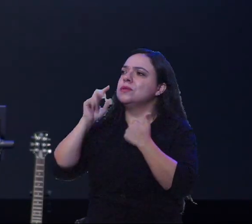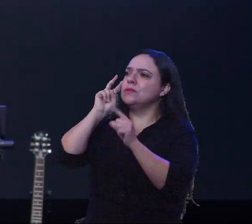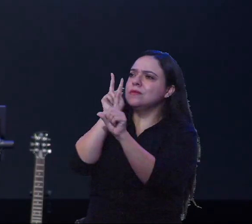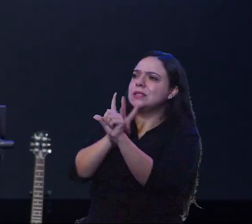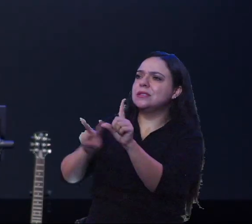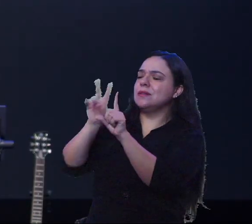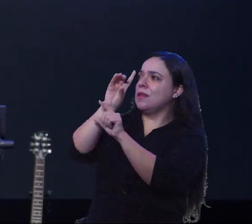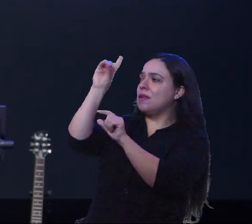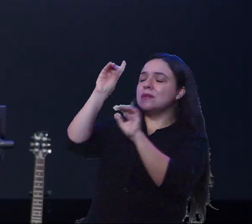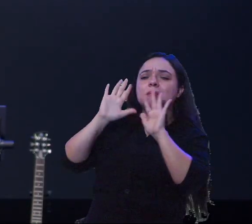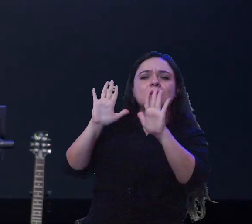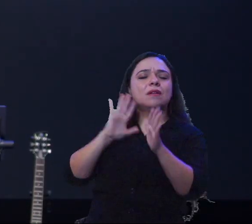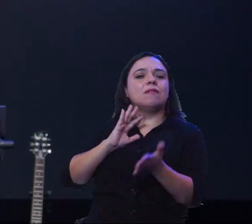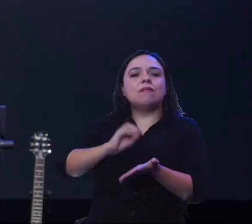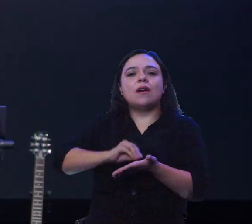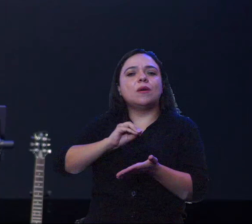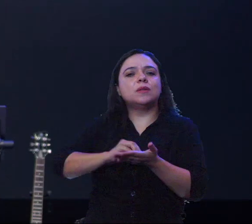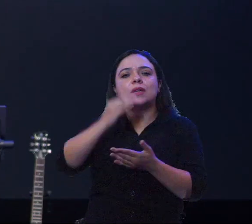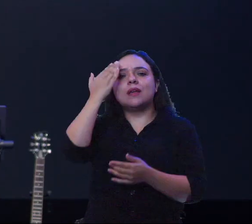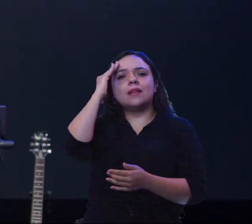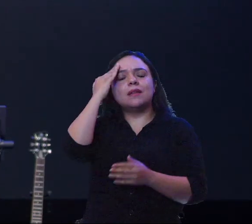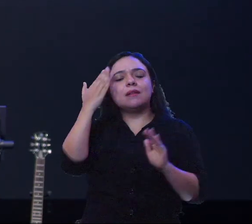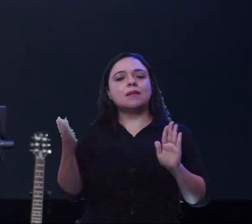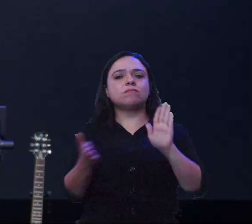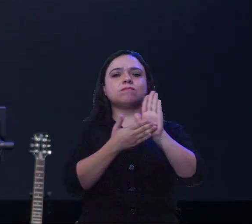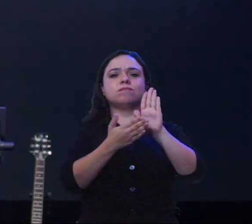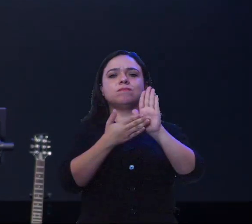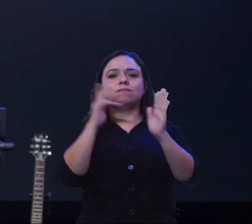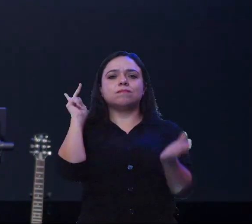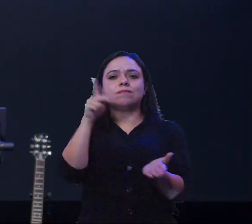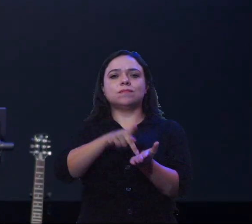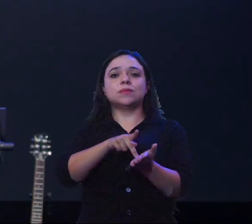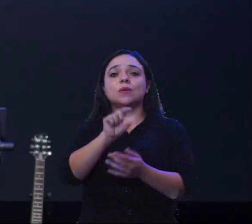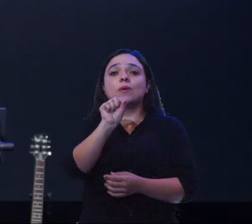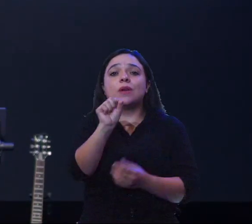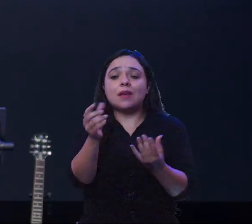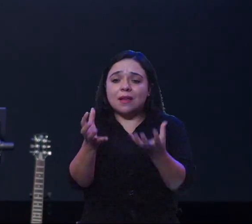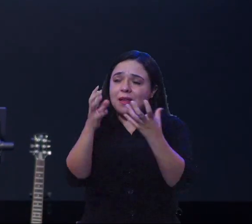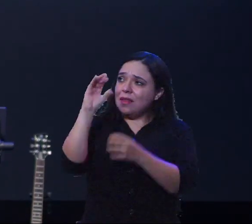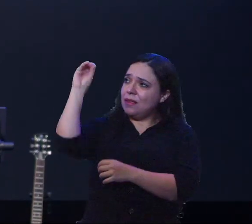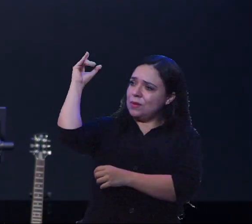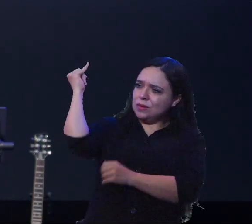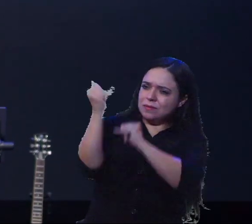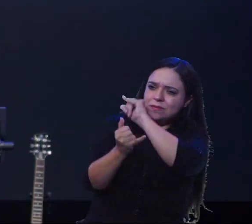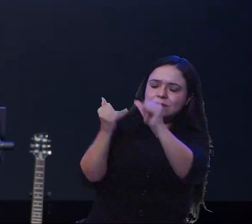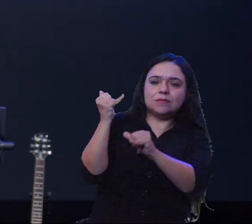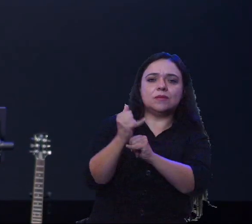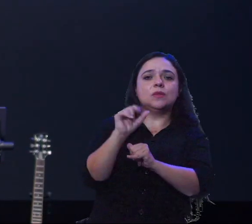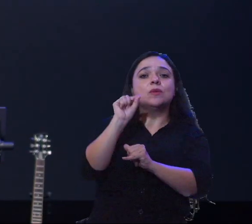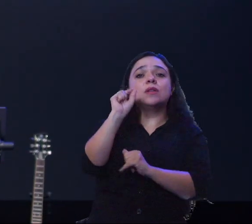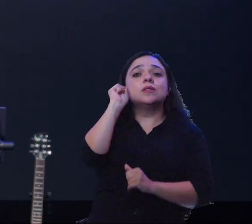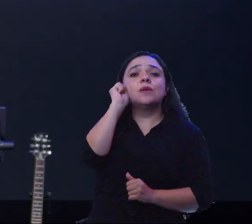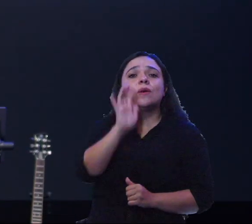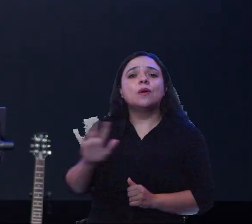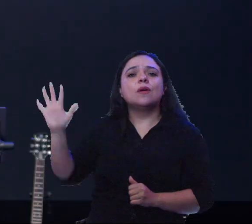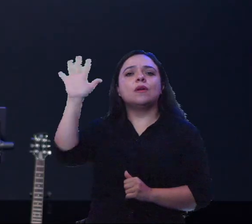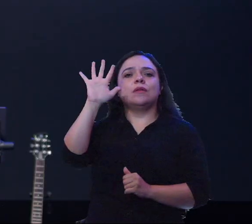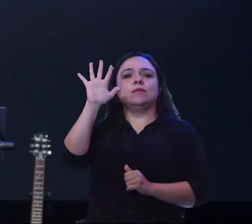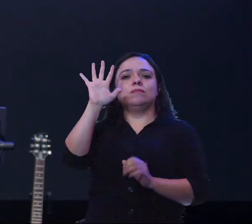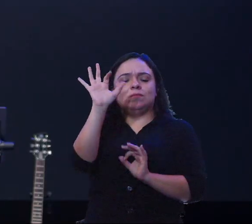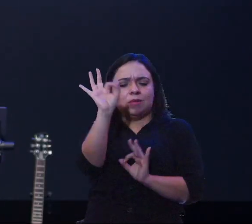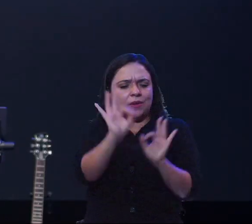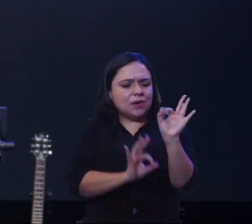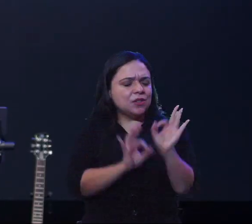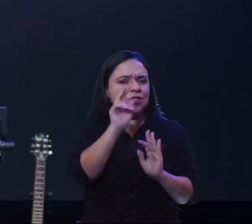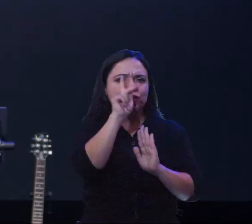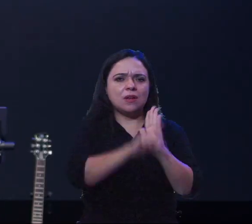porque não estamos entendendo o propósito real daquilo que Deus quer fazer através de um sonho, através de um